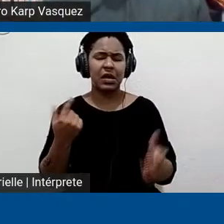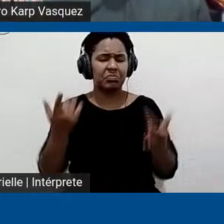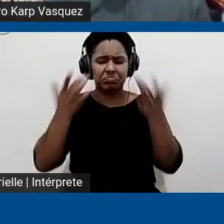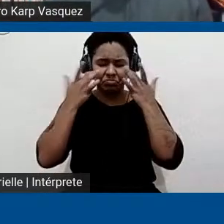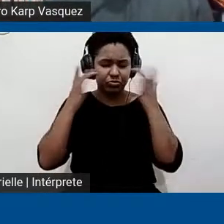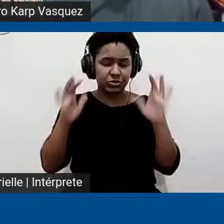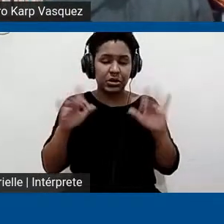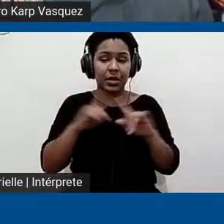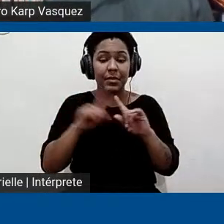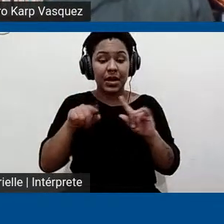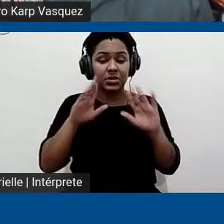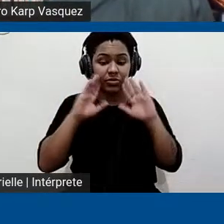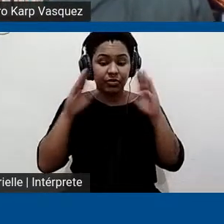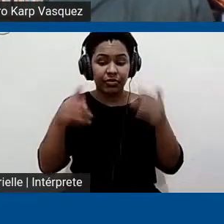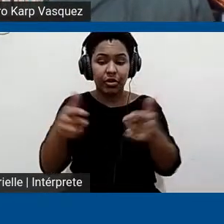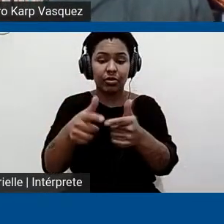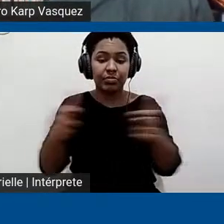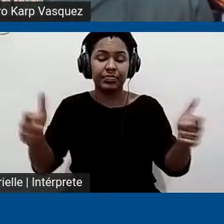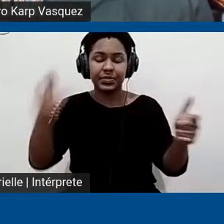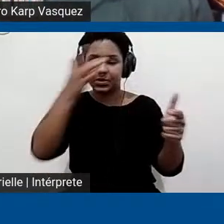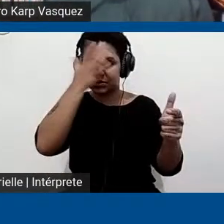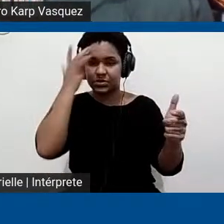grande público, né?